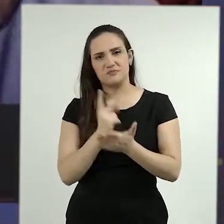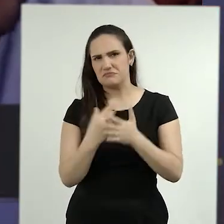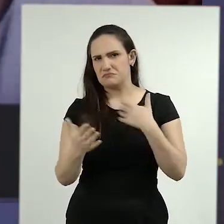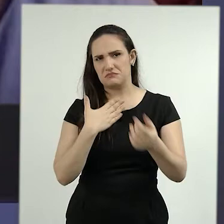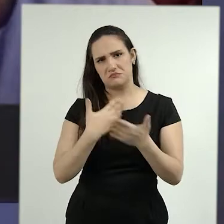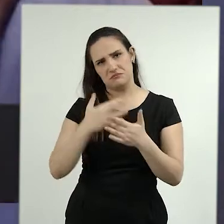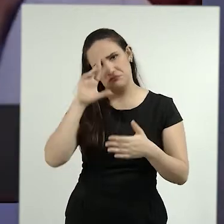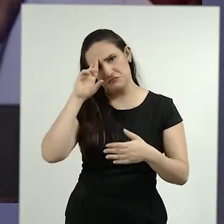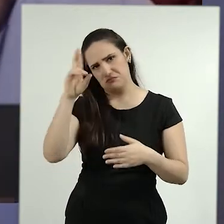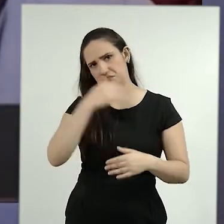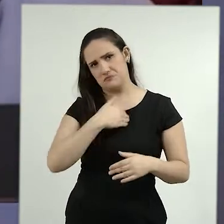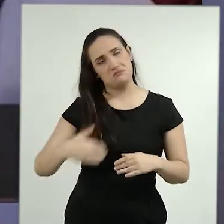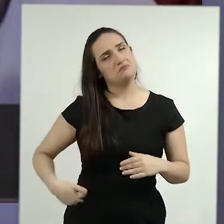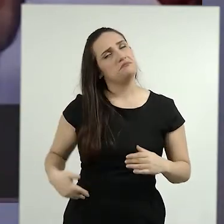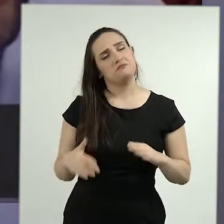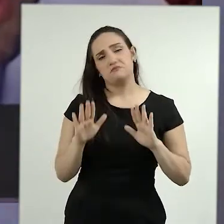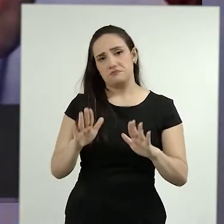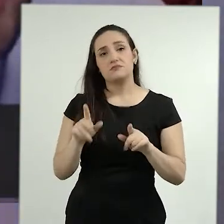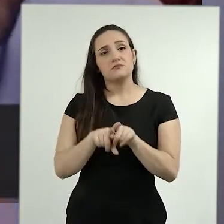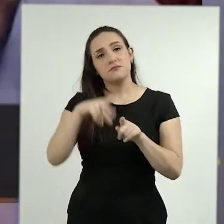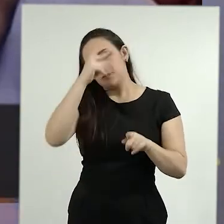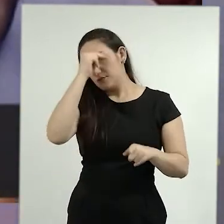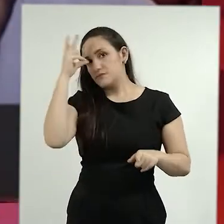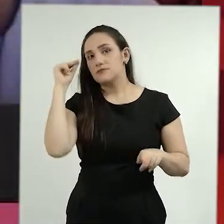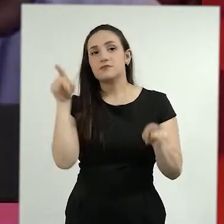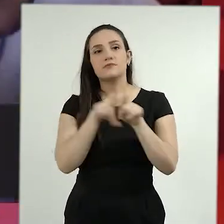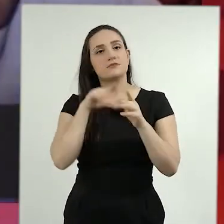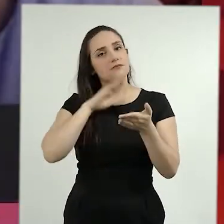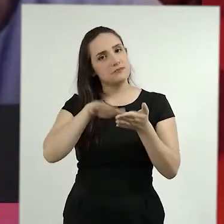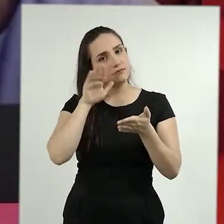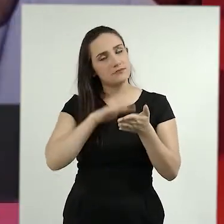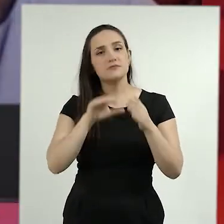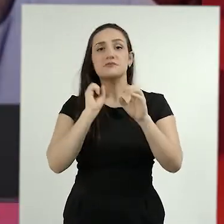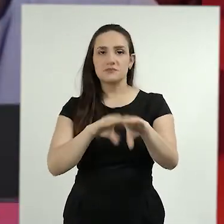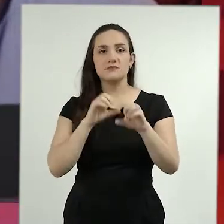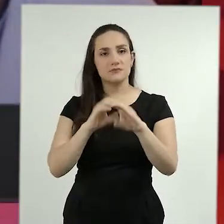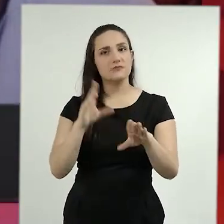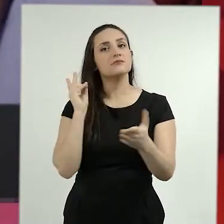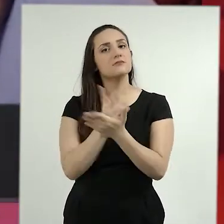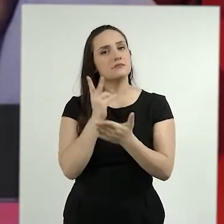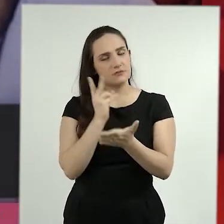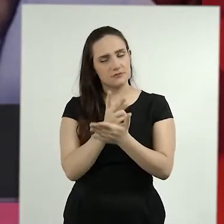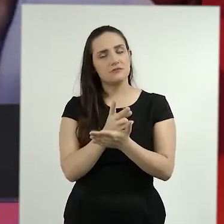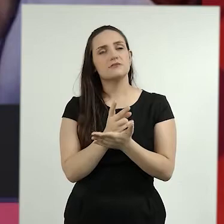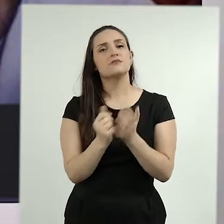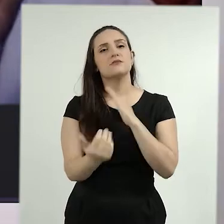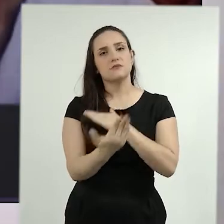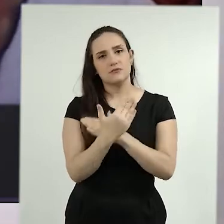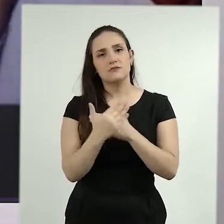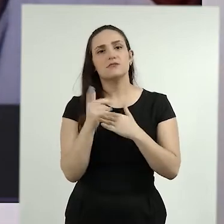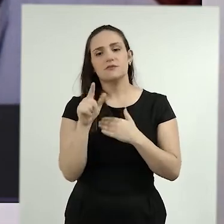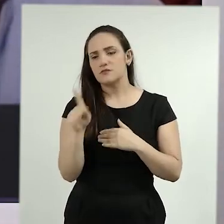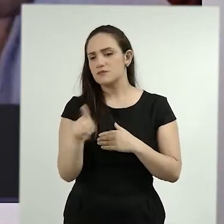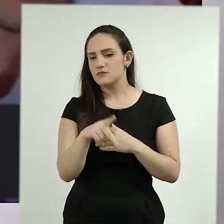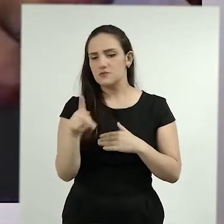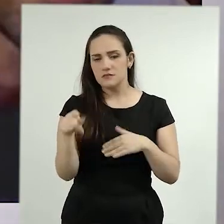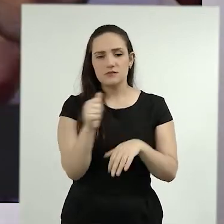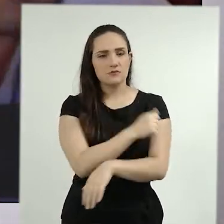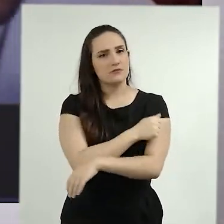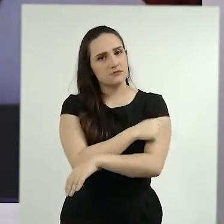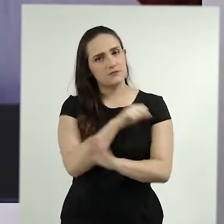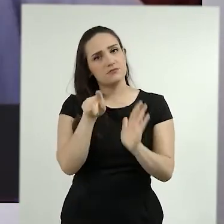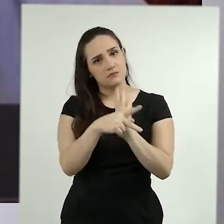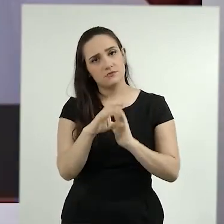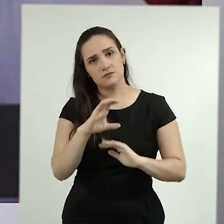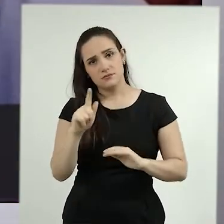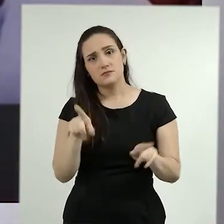estado, independente da gestão, prefeitura, principalmente, né, Secretaria de Educação, tem feito um trabalho muito legal com a gente, a CEMED, com os professores,